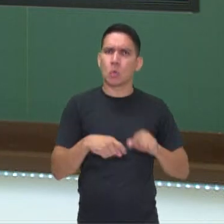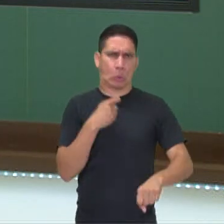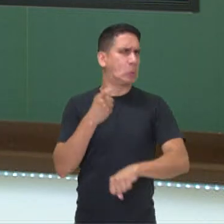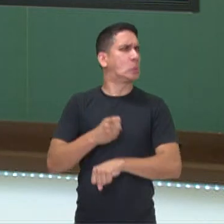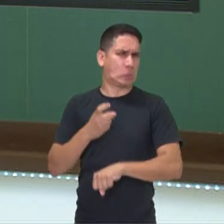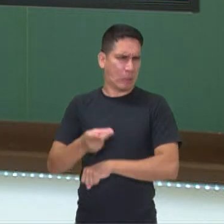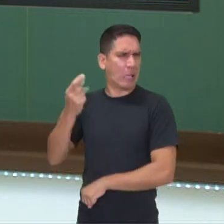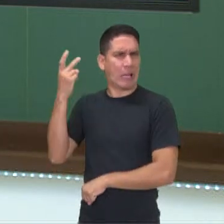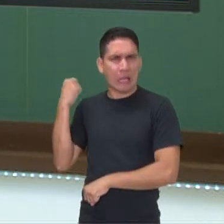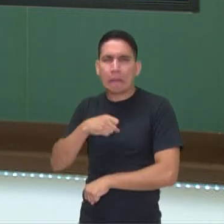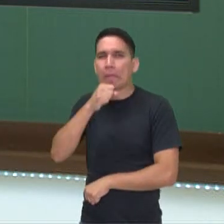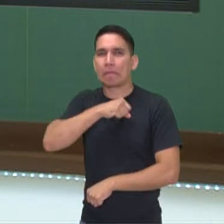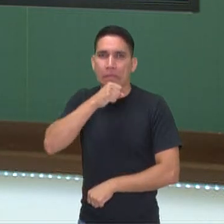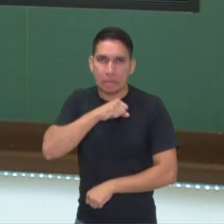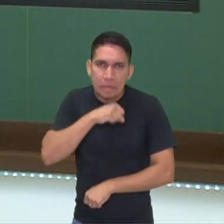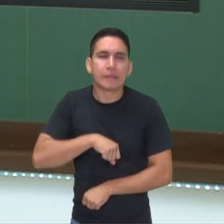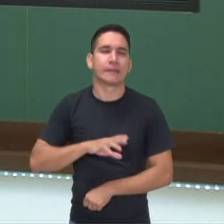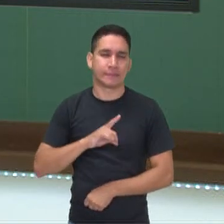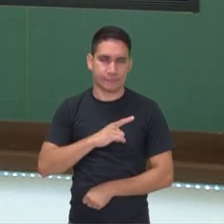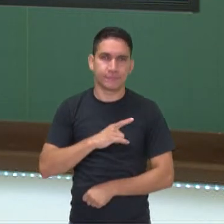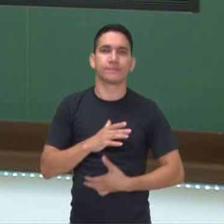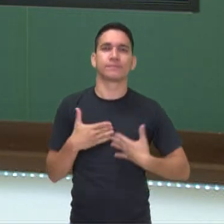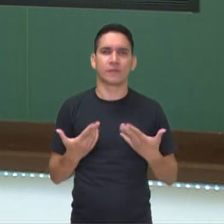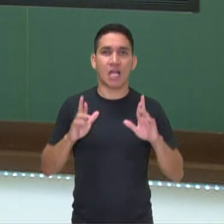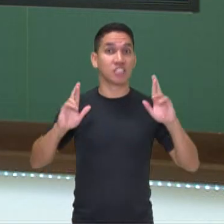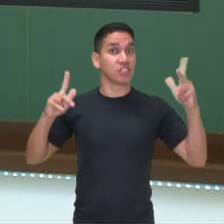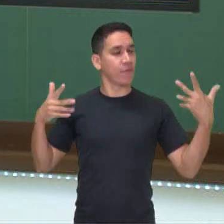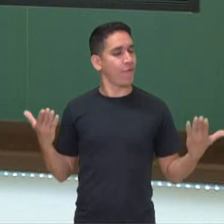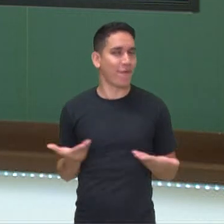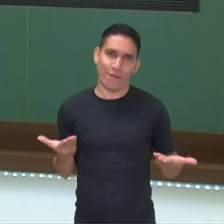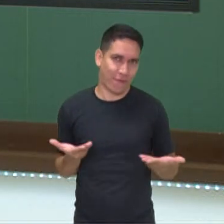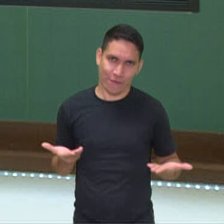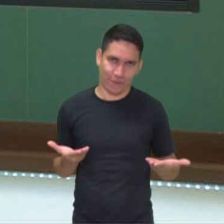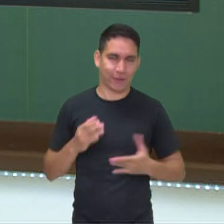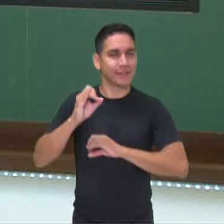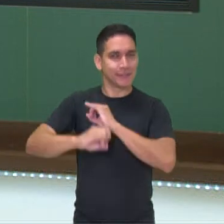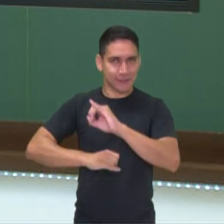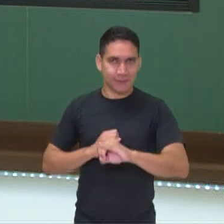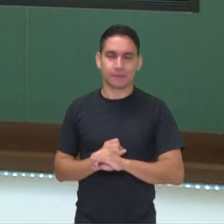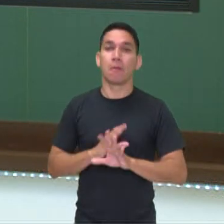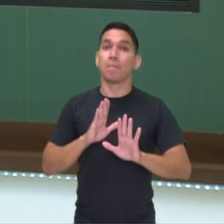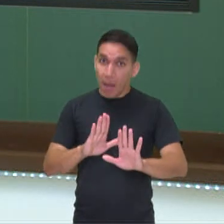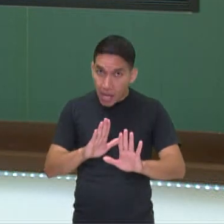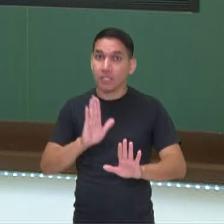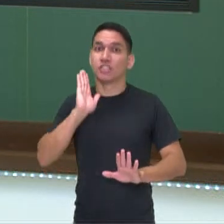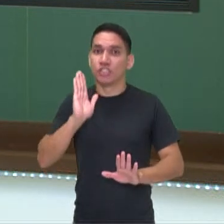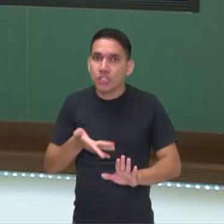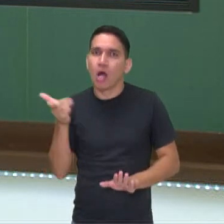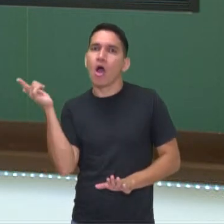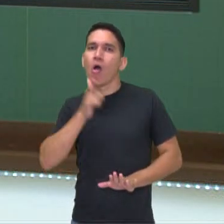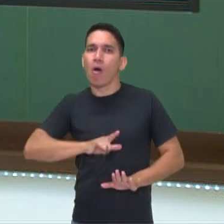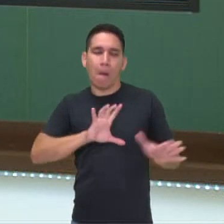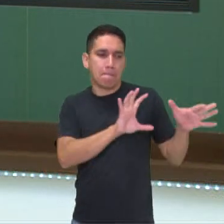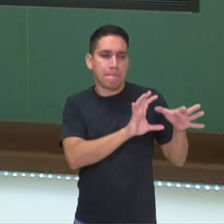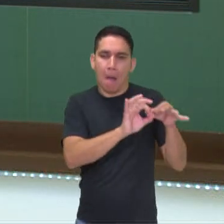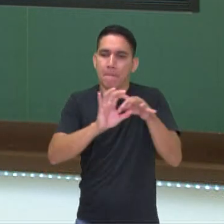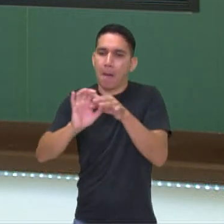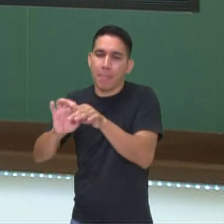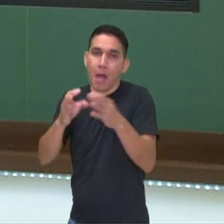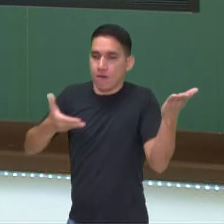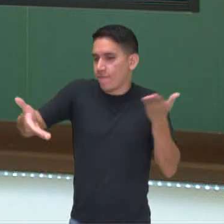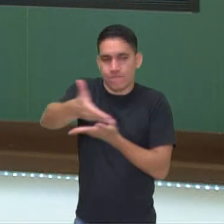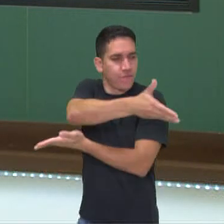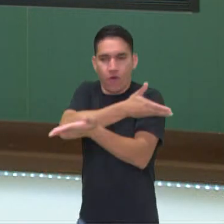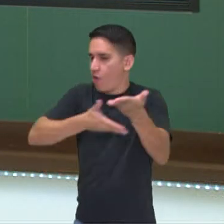forma muito arcaica, muito diferente do que nós temos hoje na internet, mas havia a possibilidade da circulação